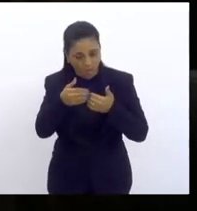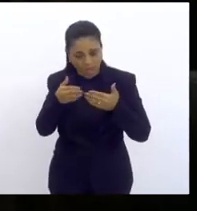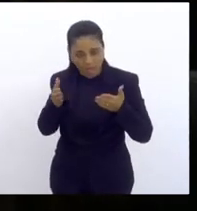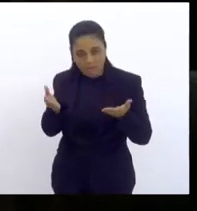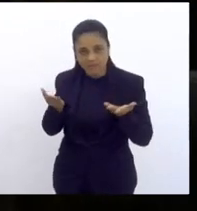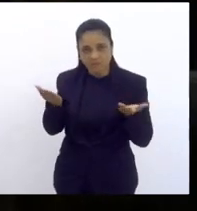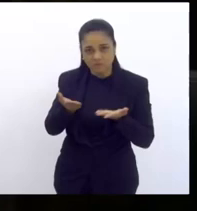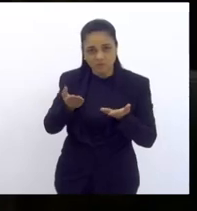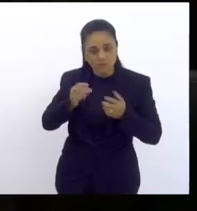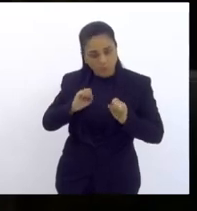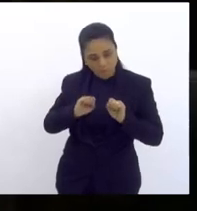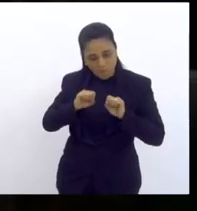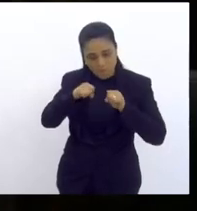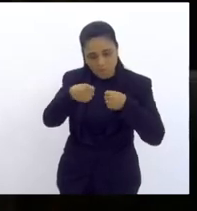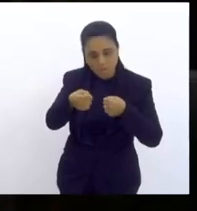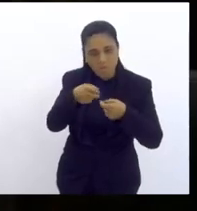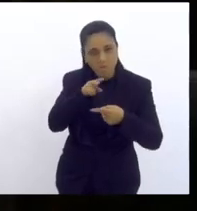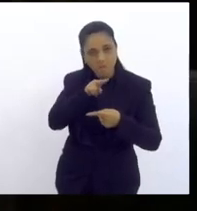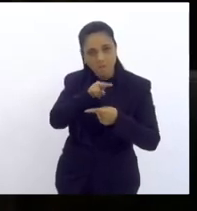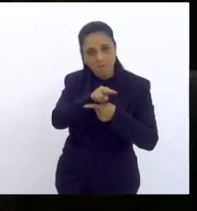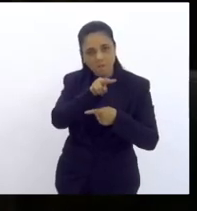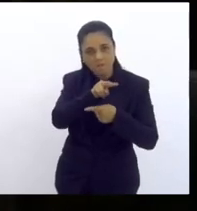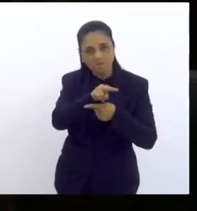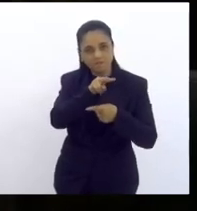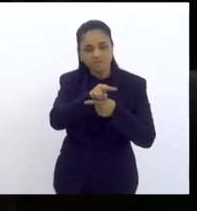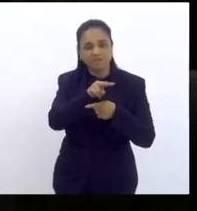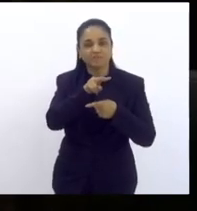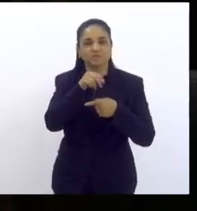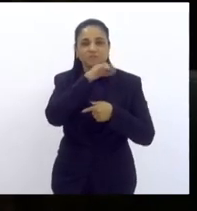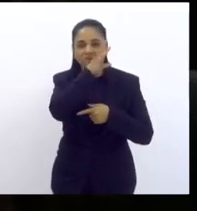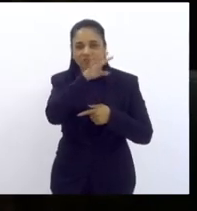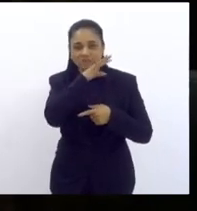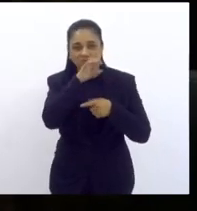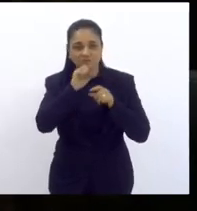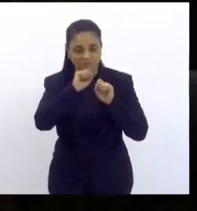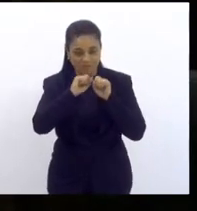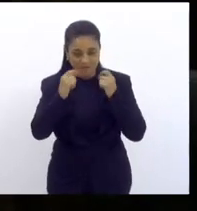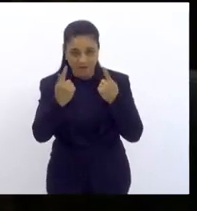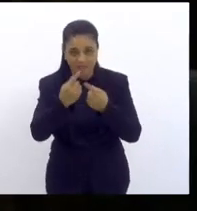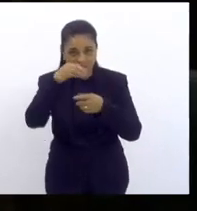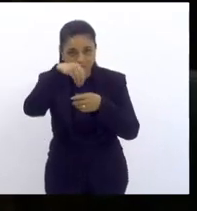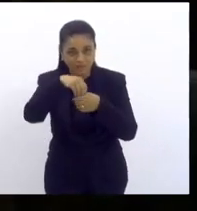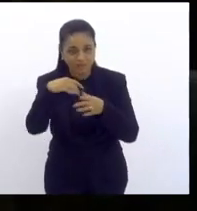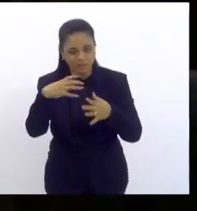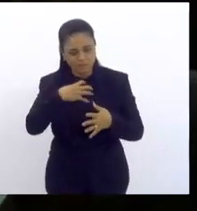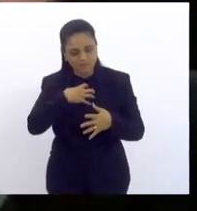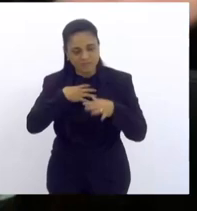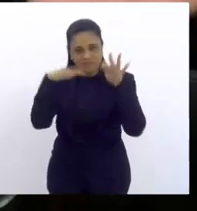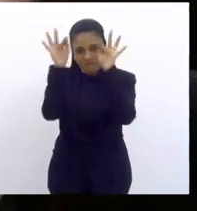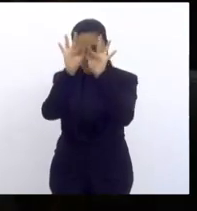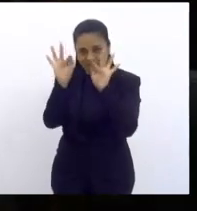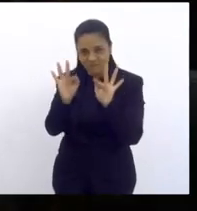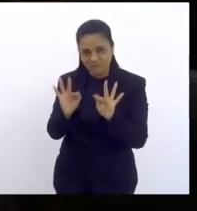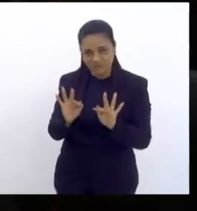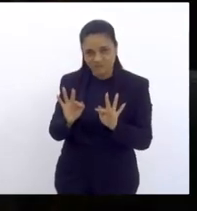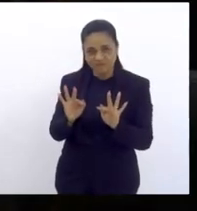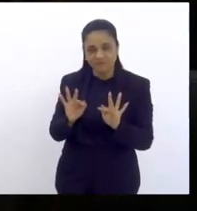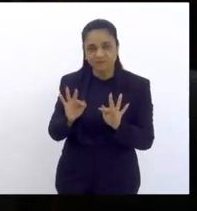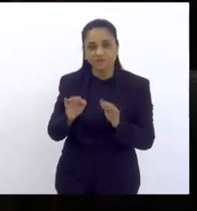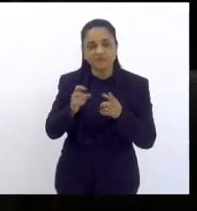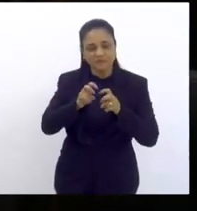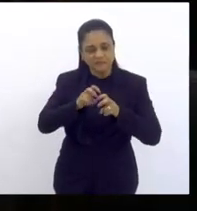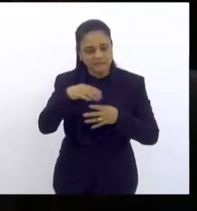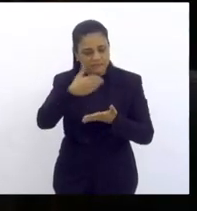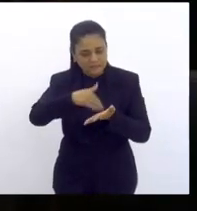para proteção animal na alérgica que me deixa bastante feliz todos aqui ó nosso